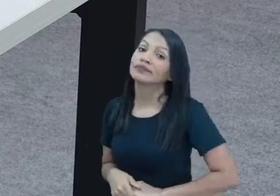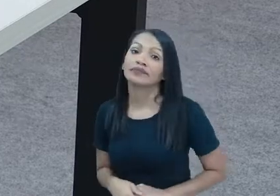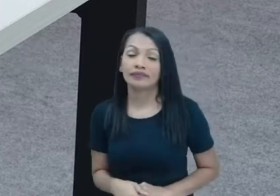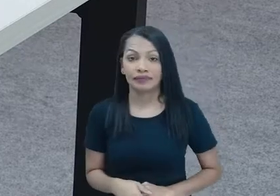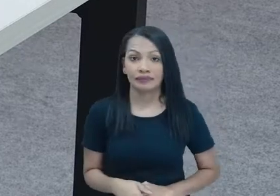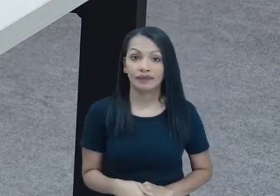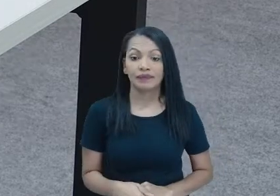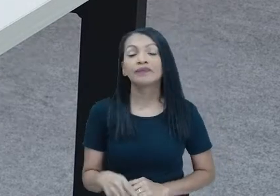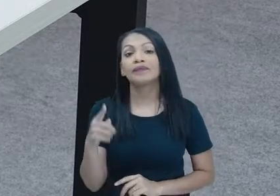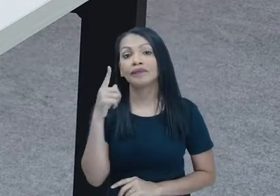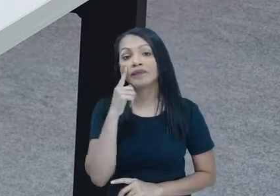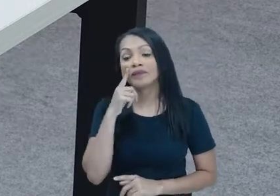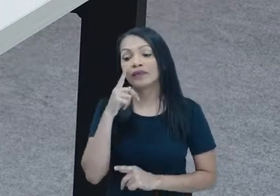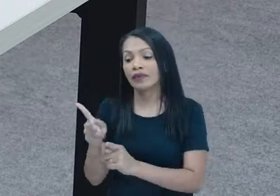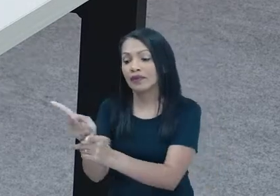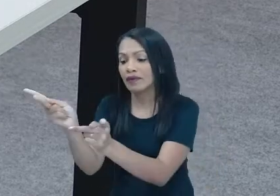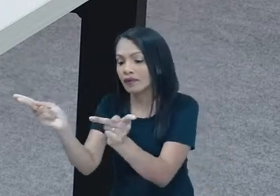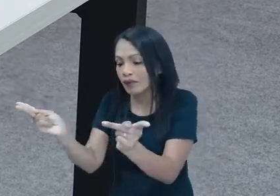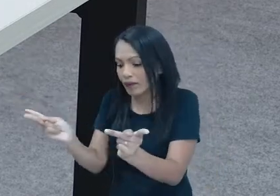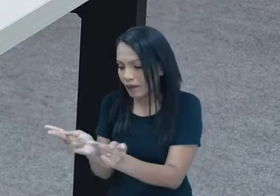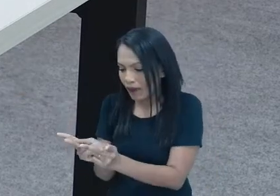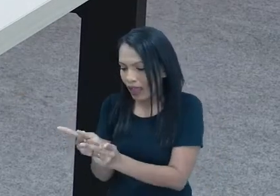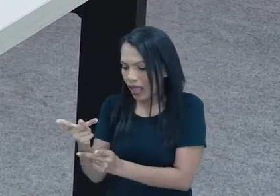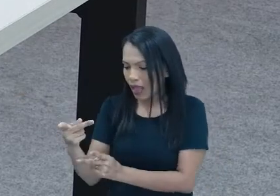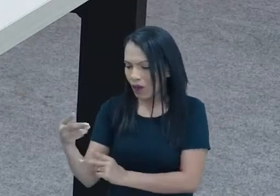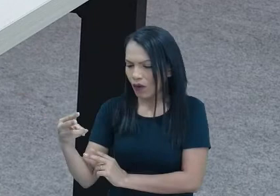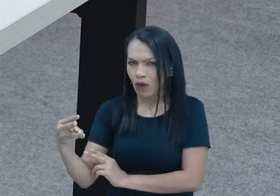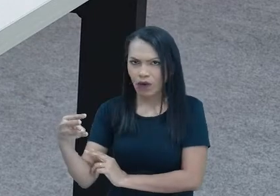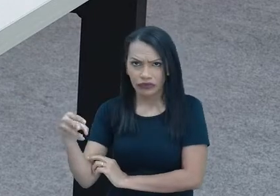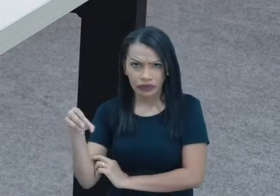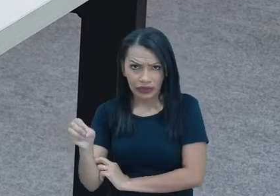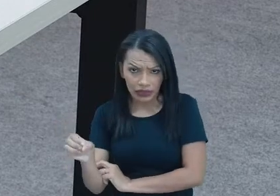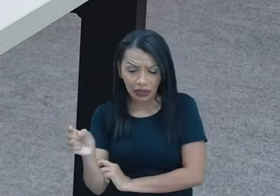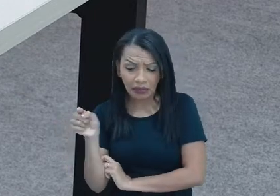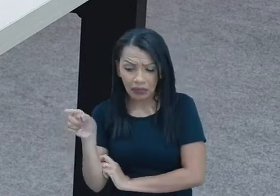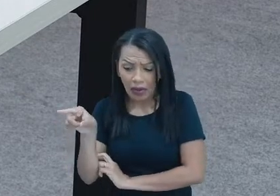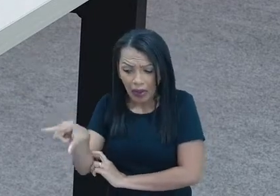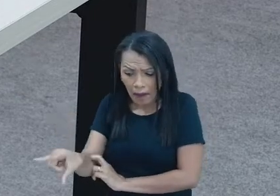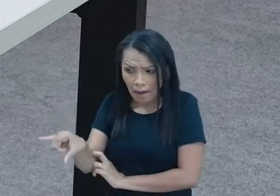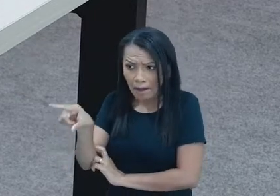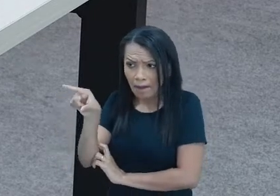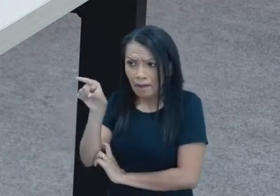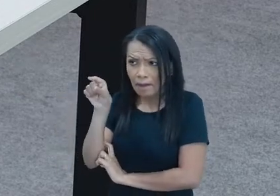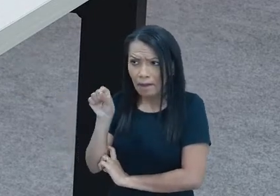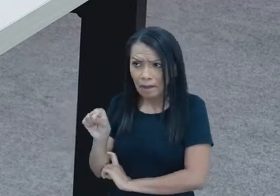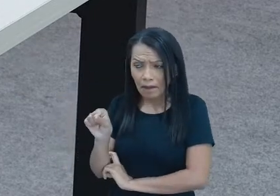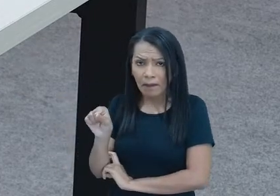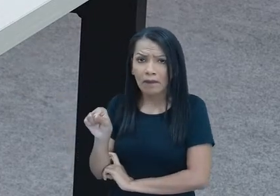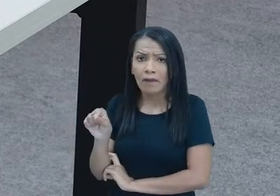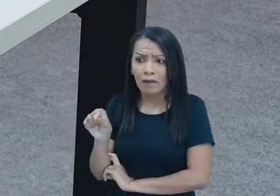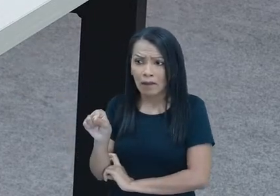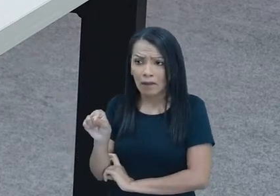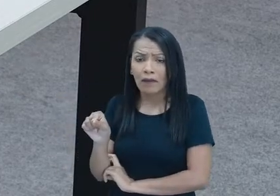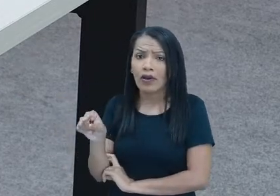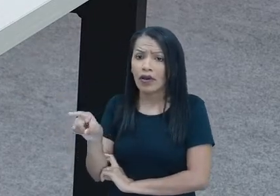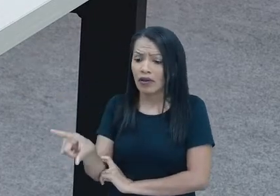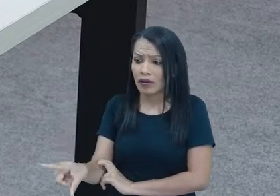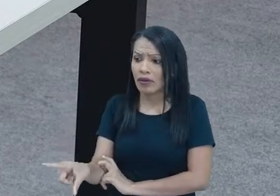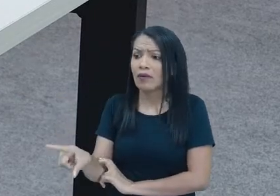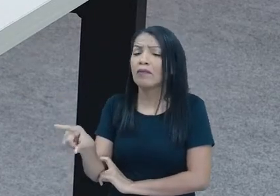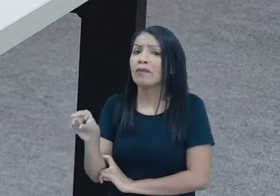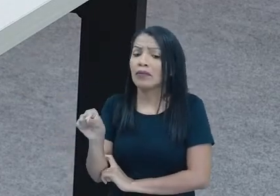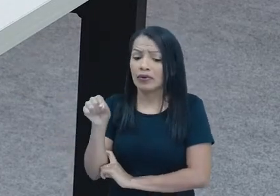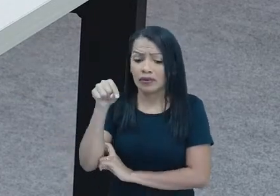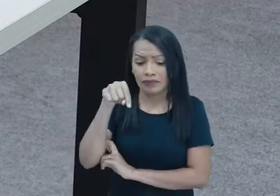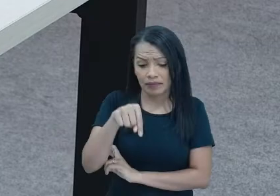4 pompons e vou colocar aqui. E Tá aí? dentro da quantidade já. Eita, sem querer eu disse a quantidade, então eu vou botar mais,